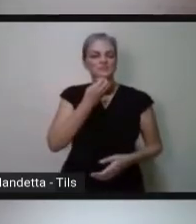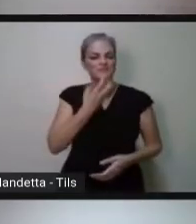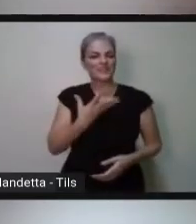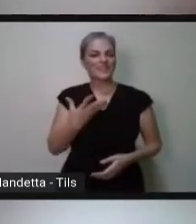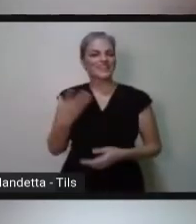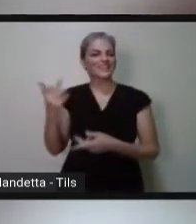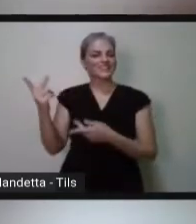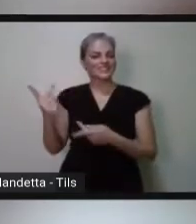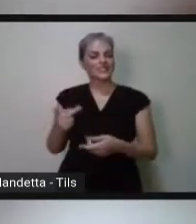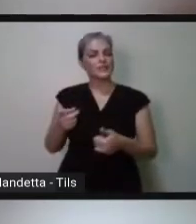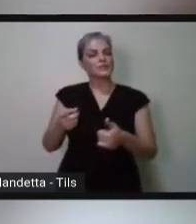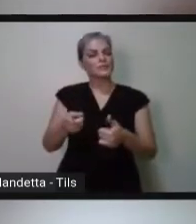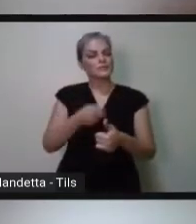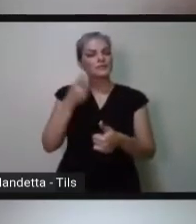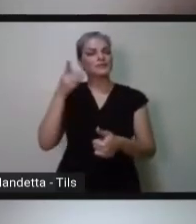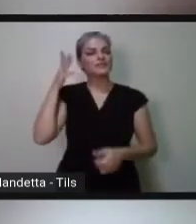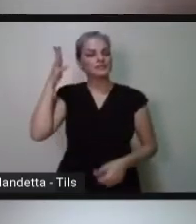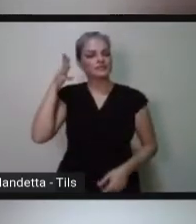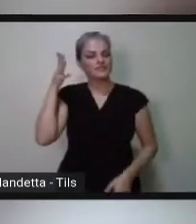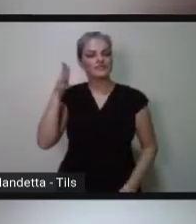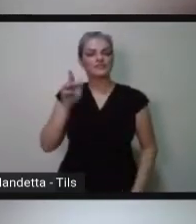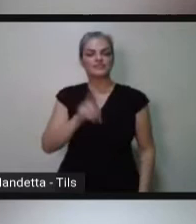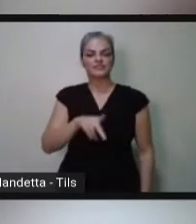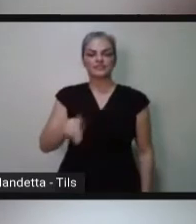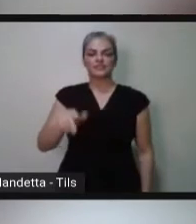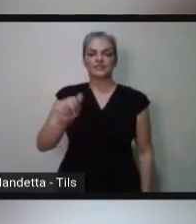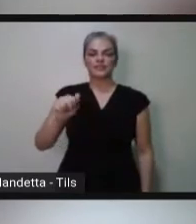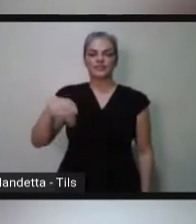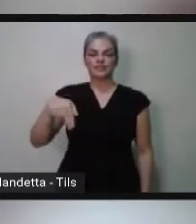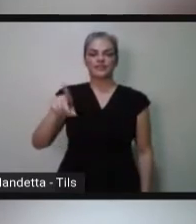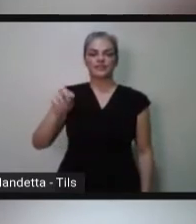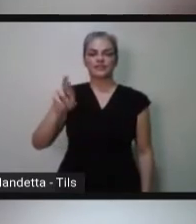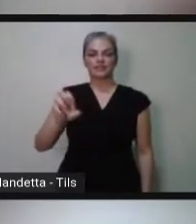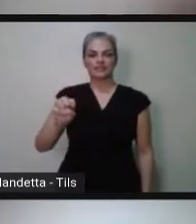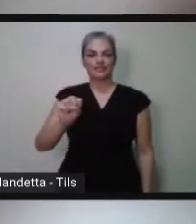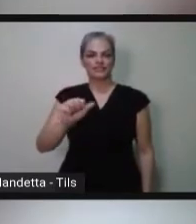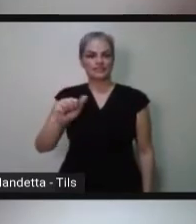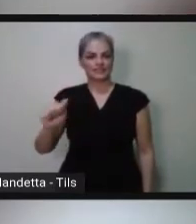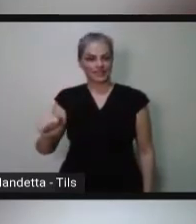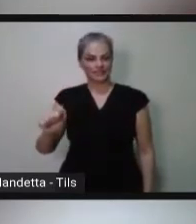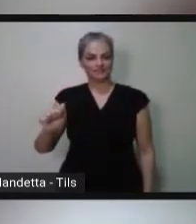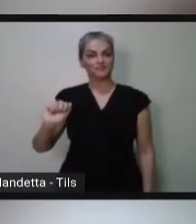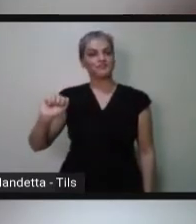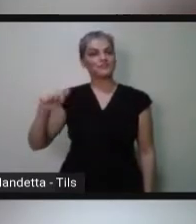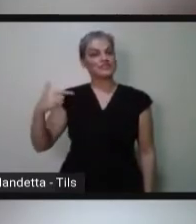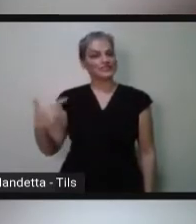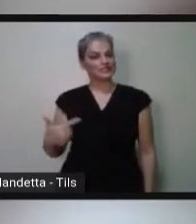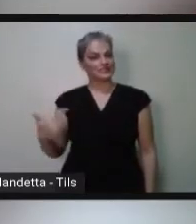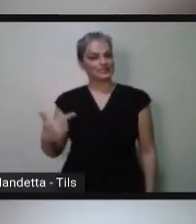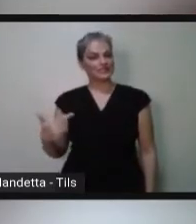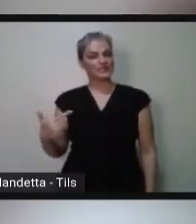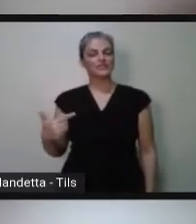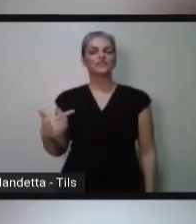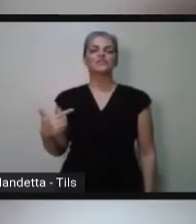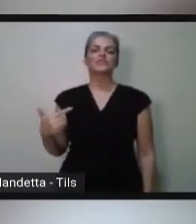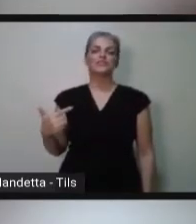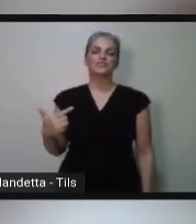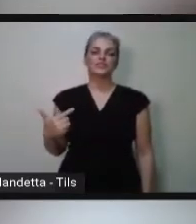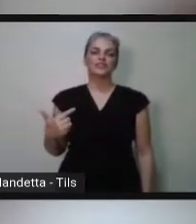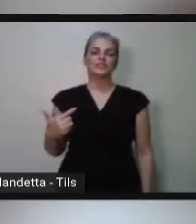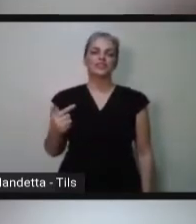passar primeiro a palavra para a professora Andressa, que iniciará, né? E depois ela dará andamento